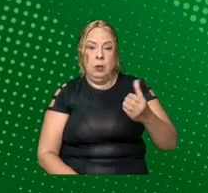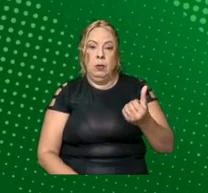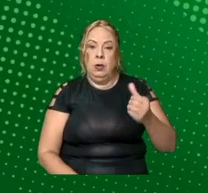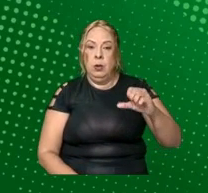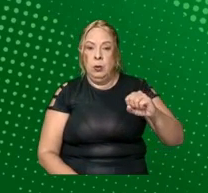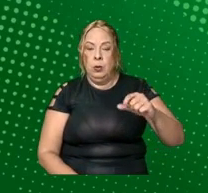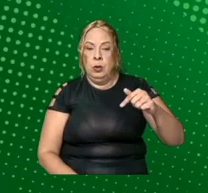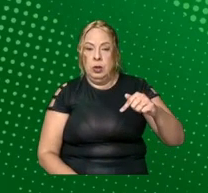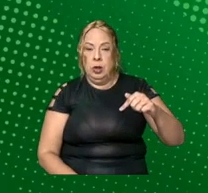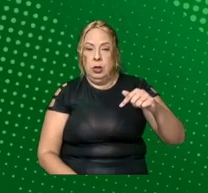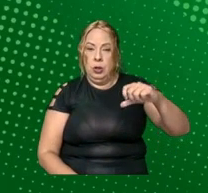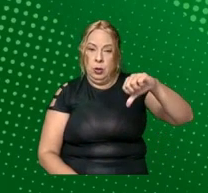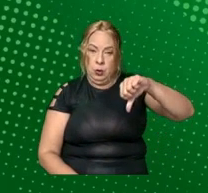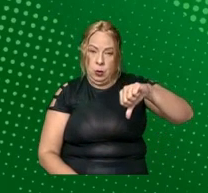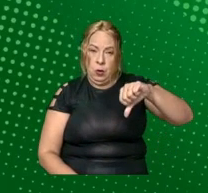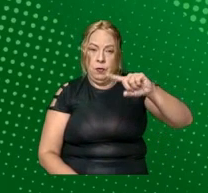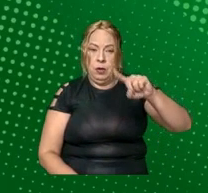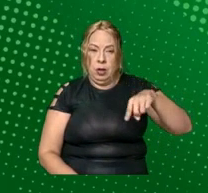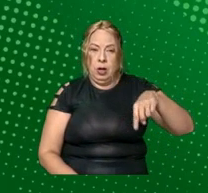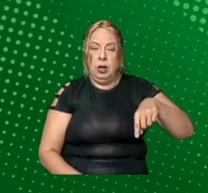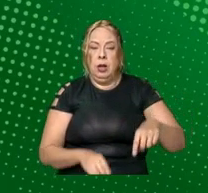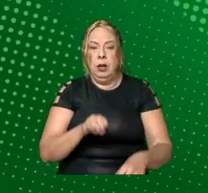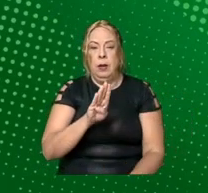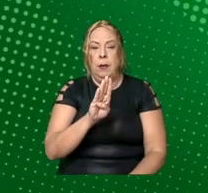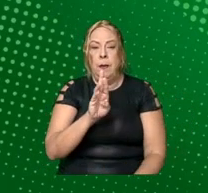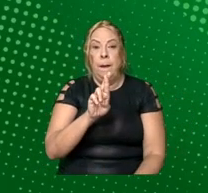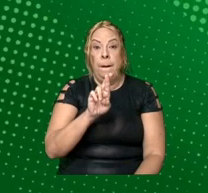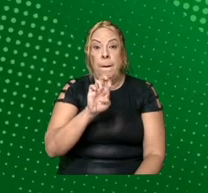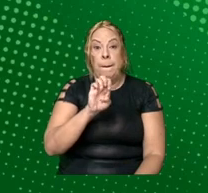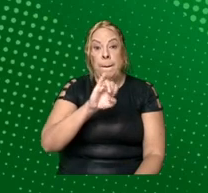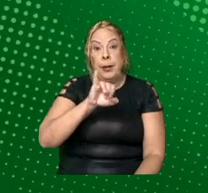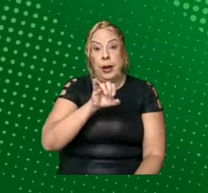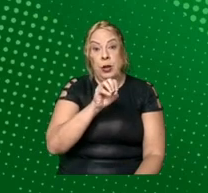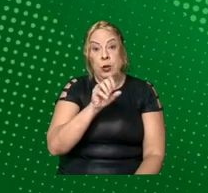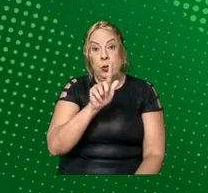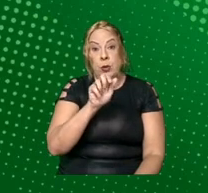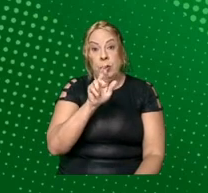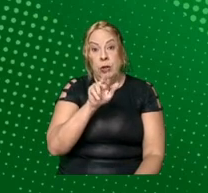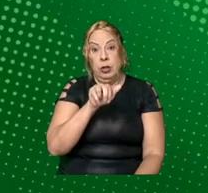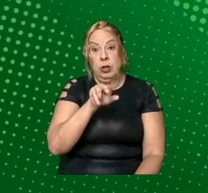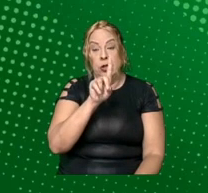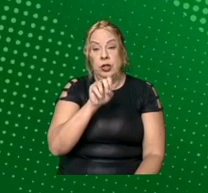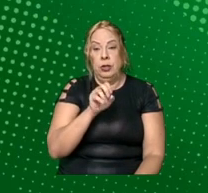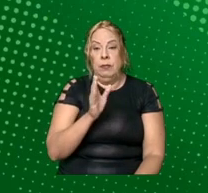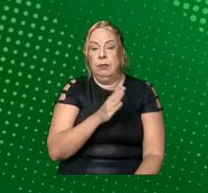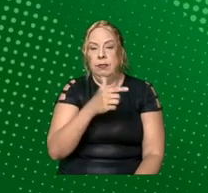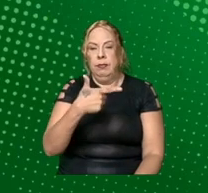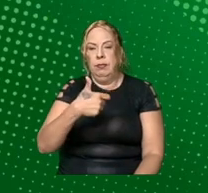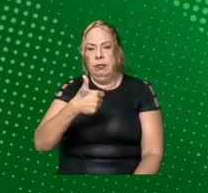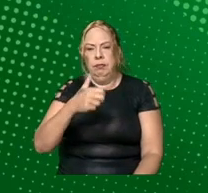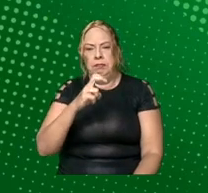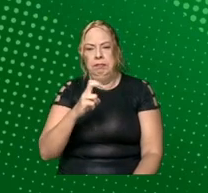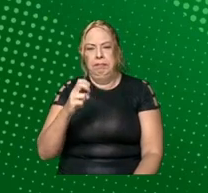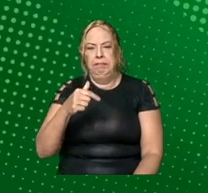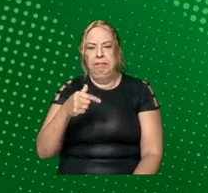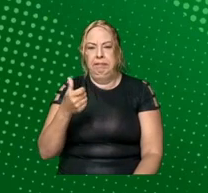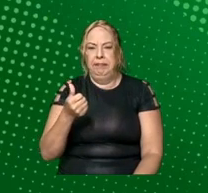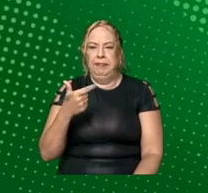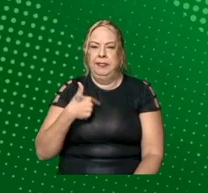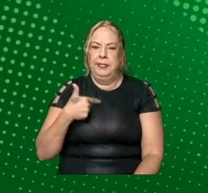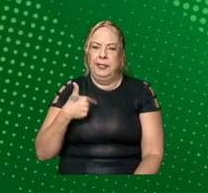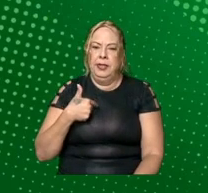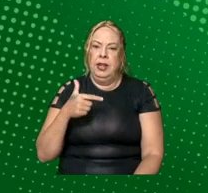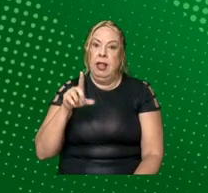de Brejo Grande, adquiriu na Mercearia Zé Domila, Regional Neópolis. 215576, o Davi Lucas, adquiriu na Banca do